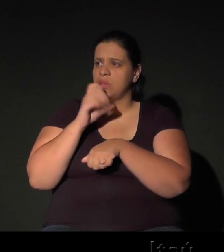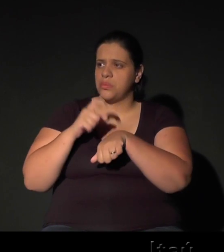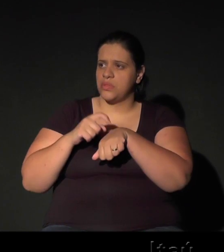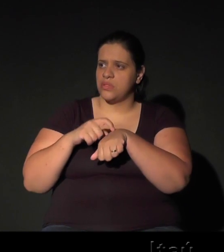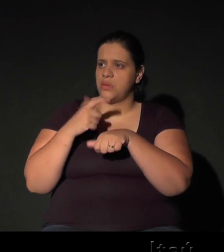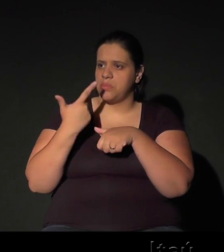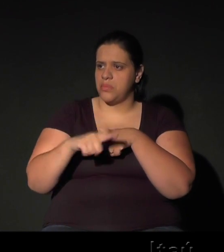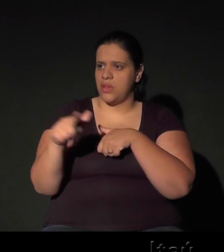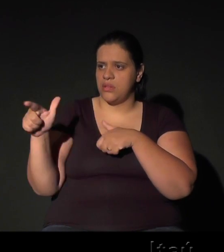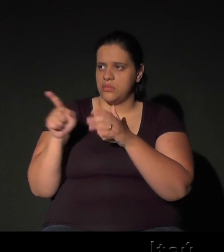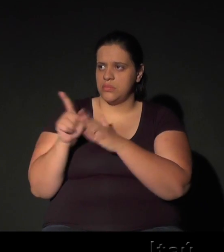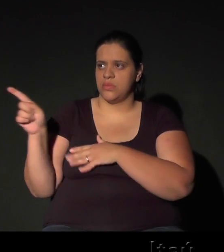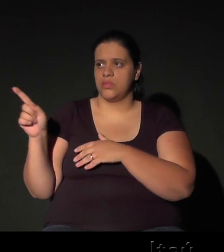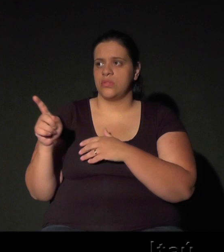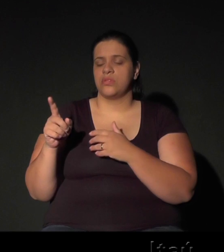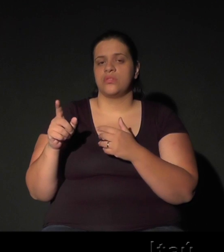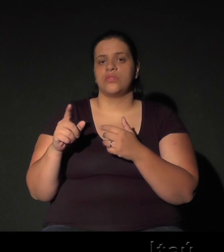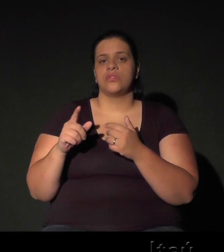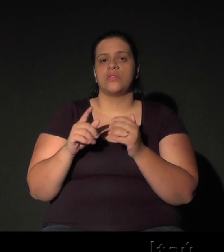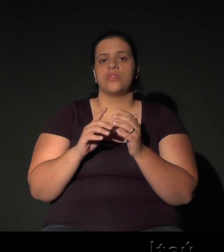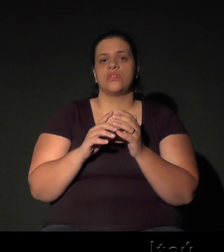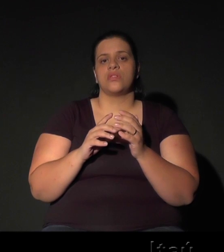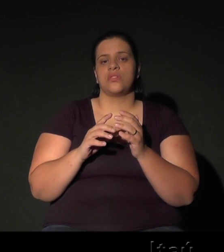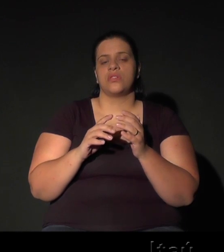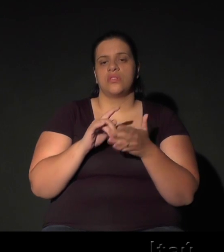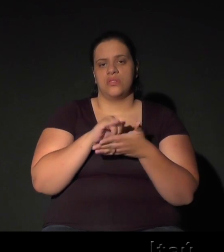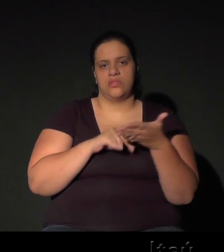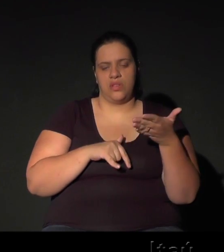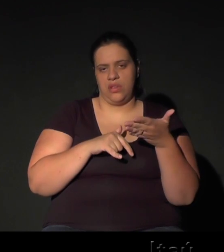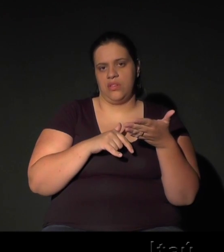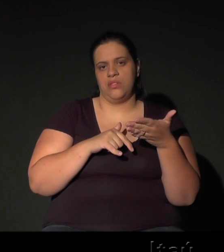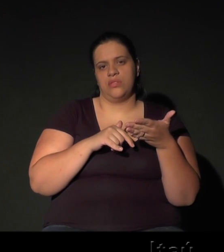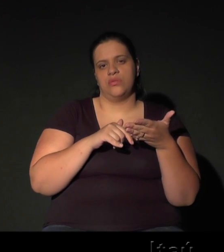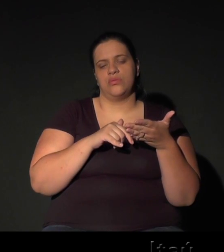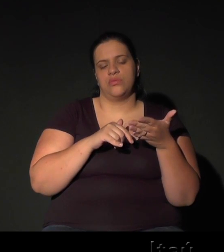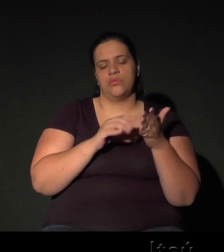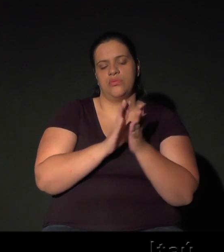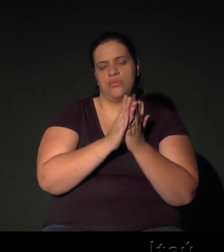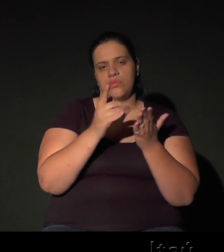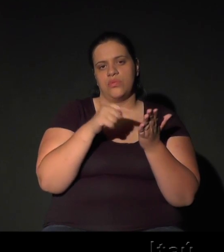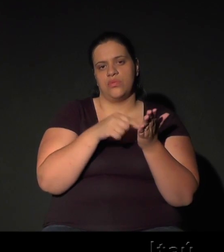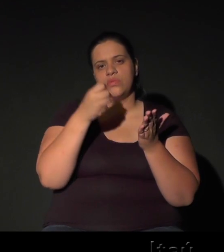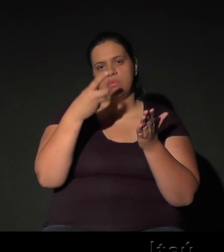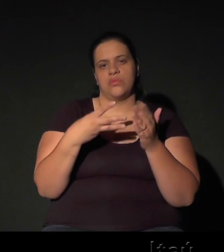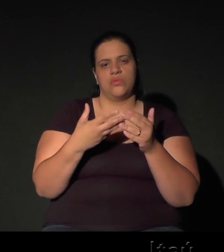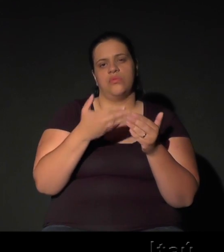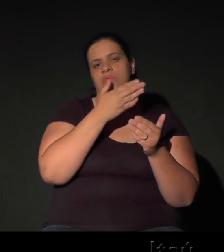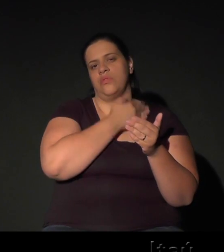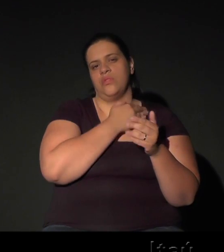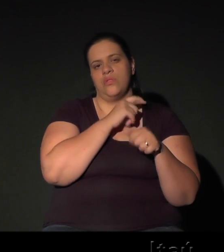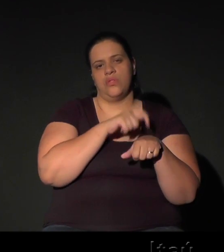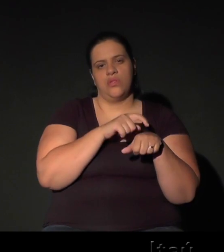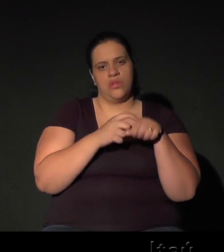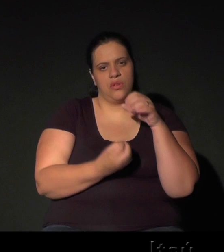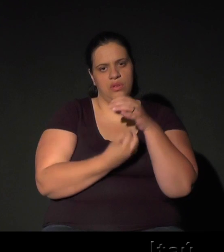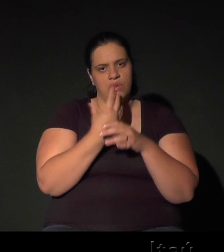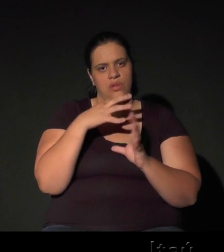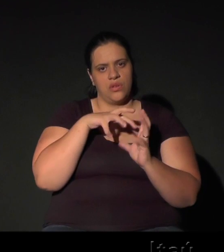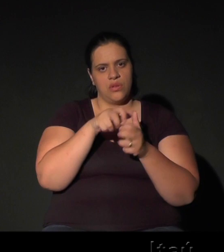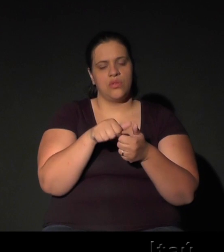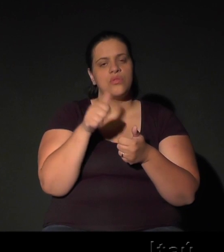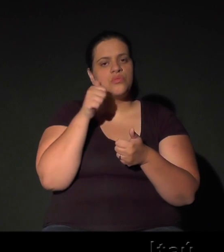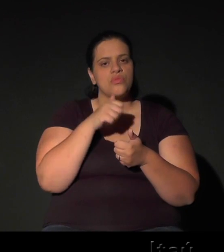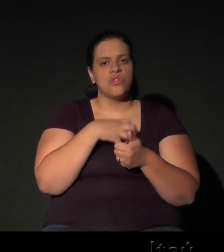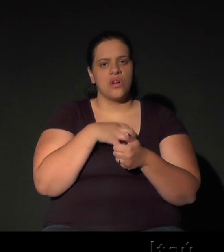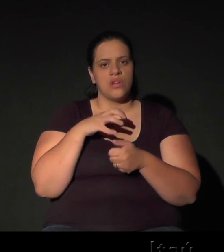sobrar tempo para mais pessas o texto sagrado coloca que foi lá desde o momento a Temporal da criação do mundo que a situação da